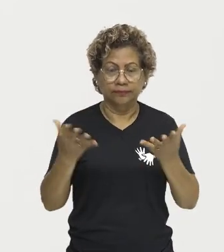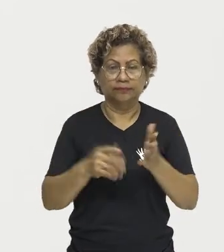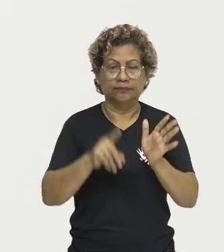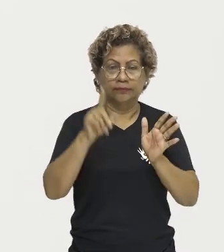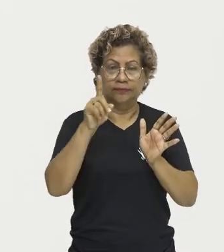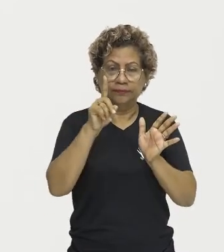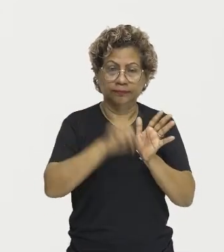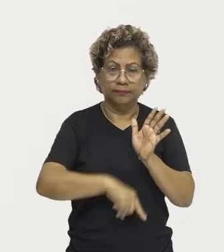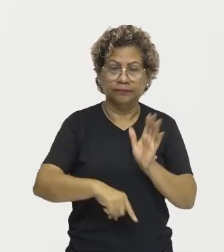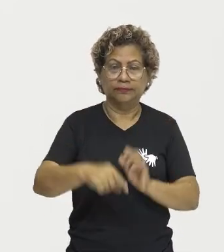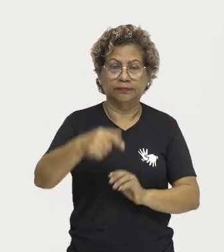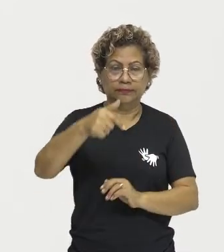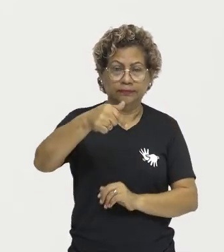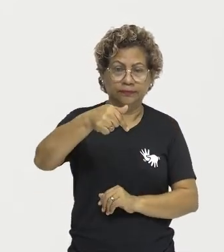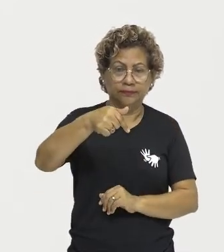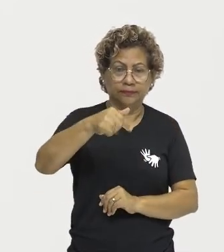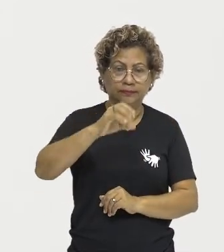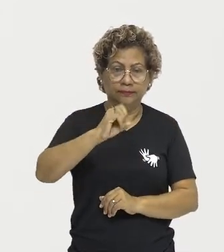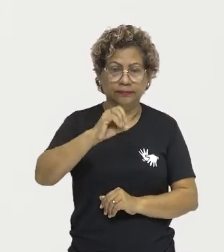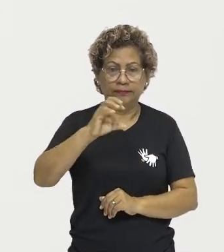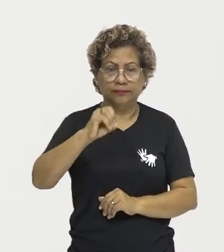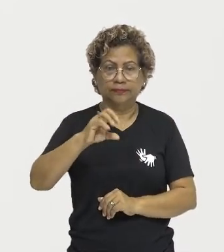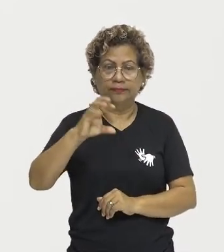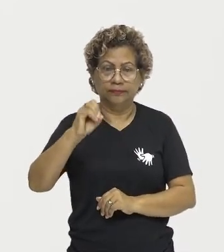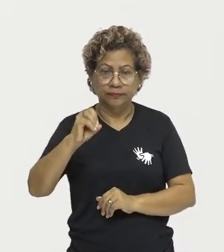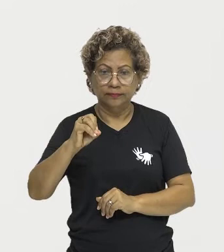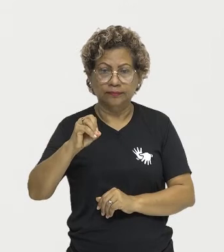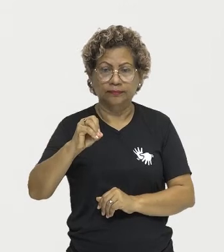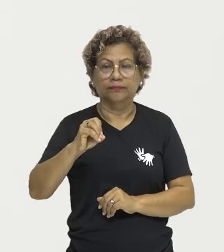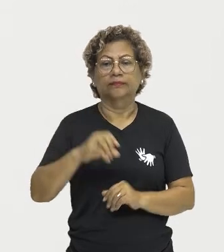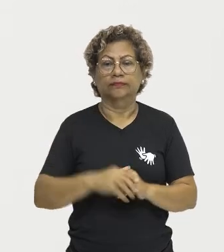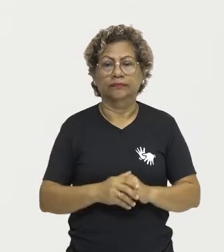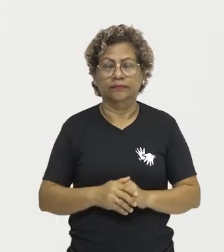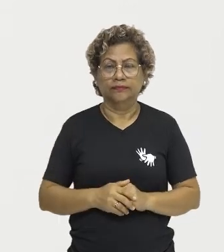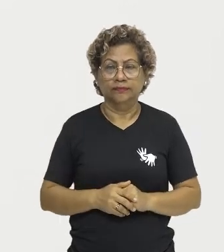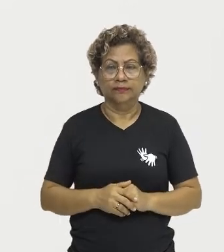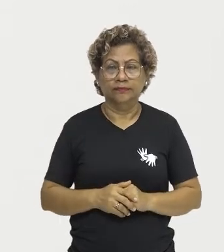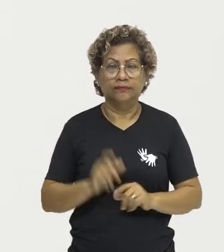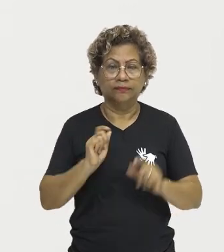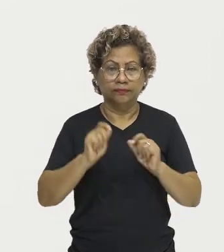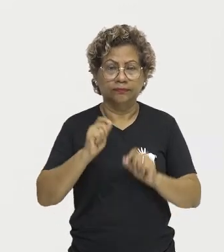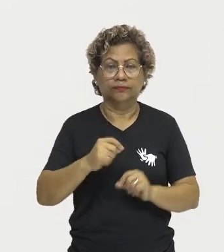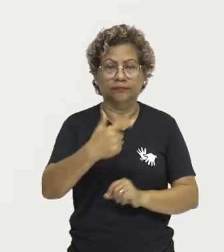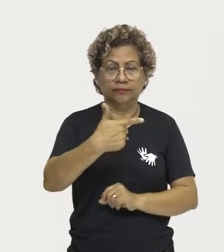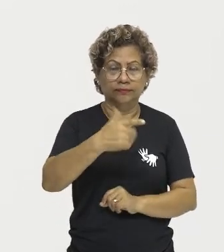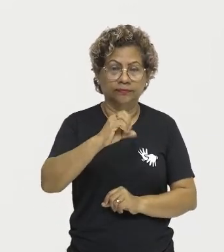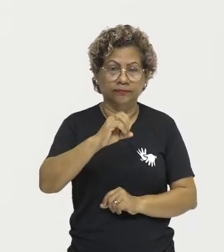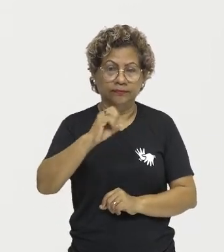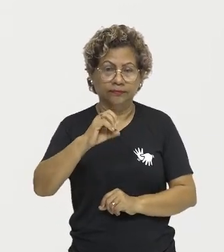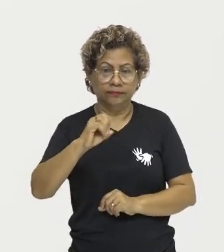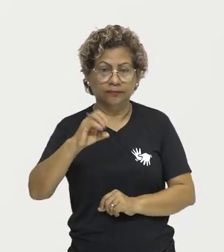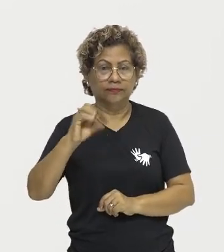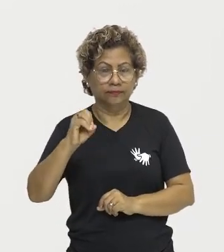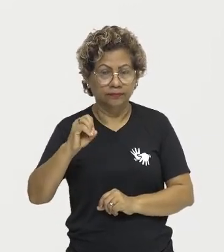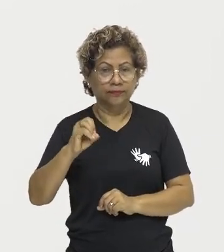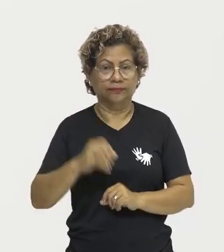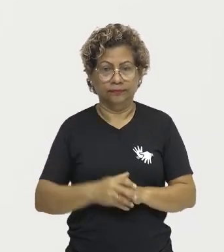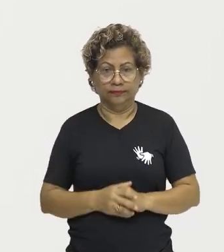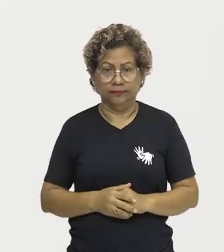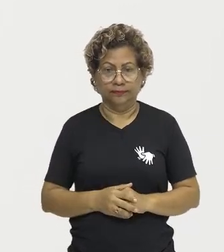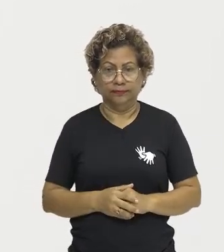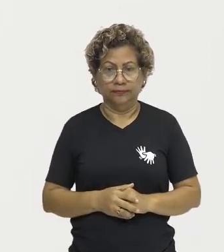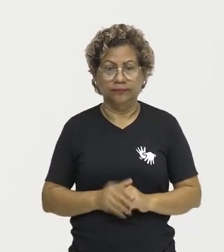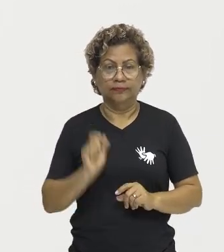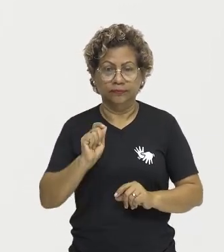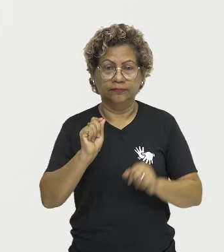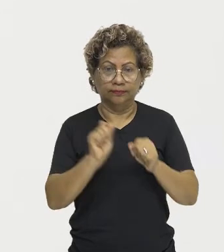20.000 irá passar para o segundo membro, 90.000. Agora, quem está multiplicando